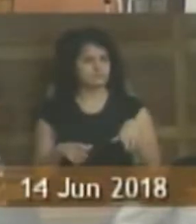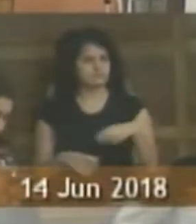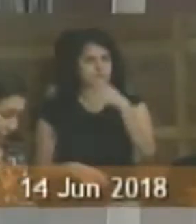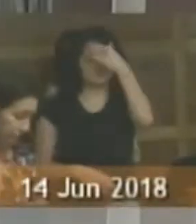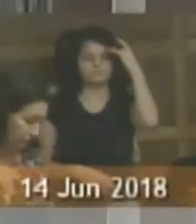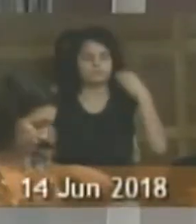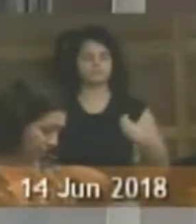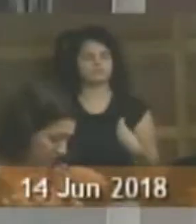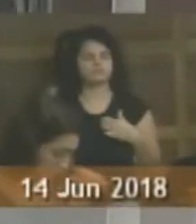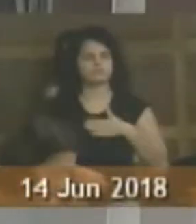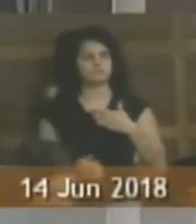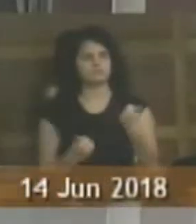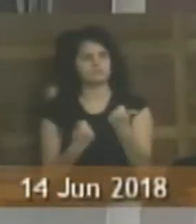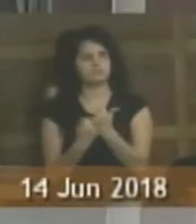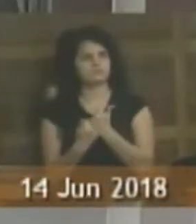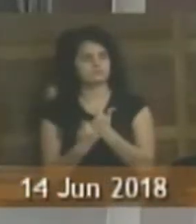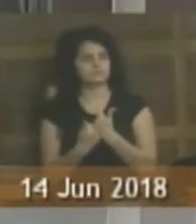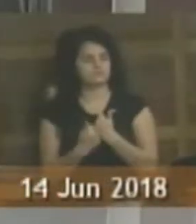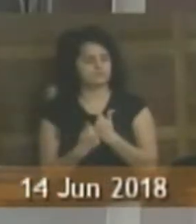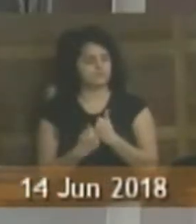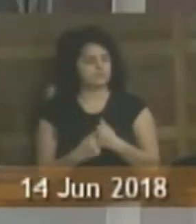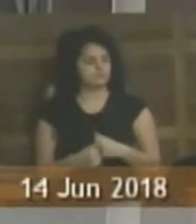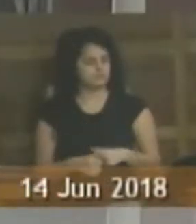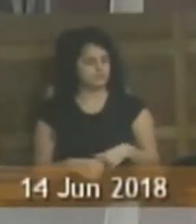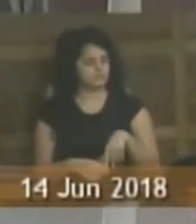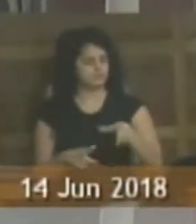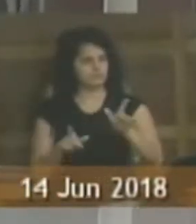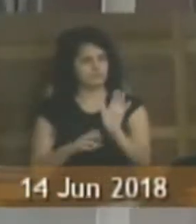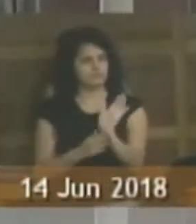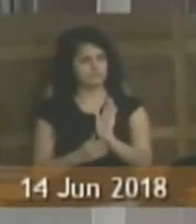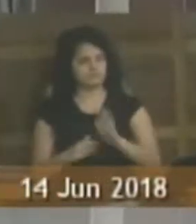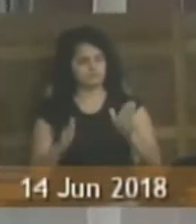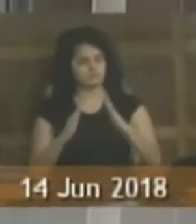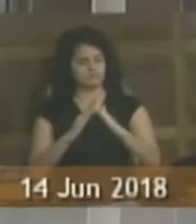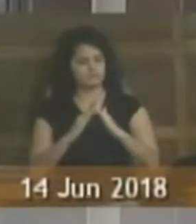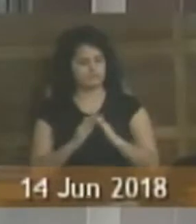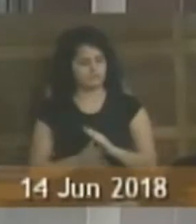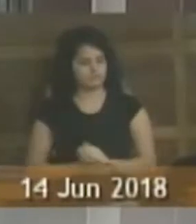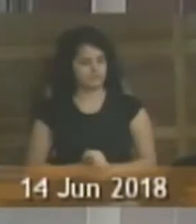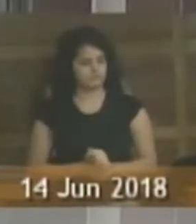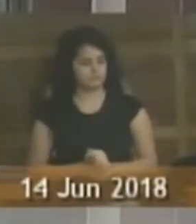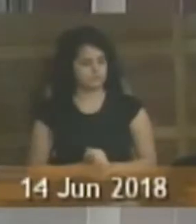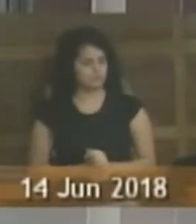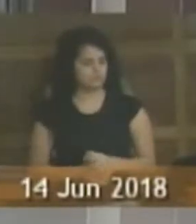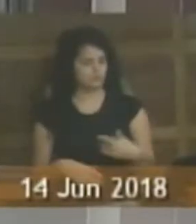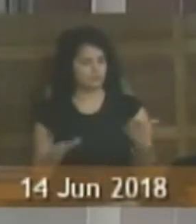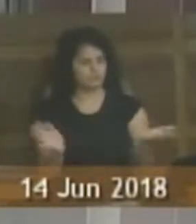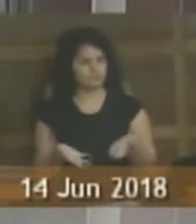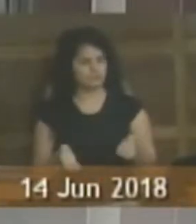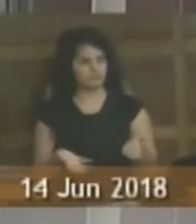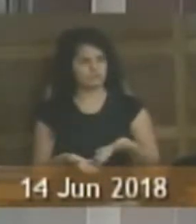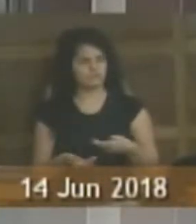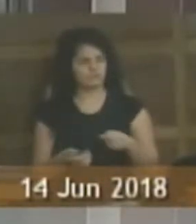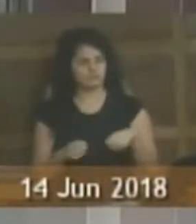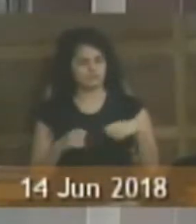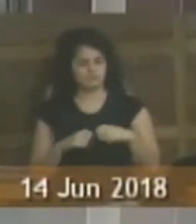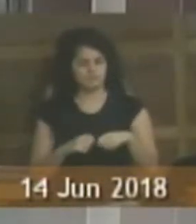minha assessoria aqui aí se encontra, você que nos assiste em sua casa. Hoje tivemos uma